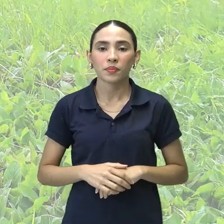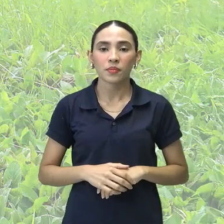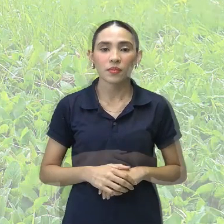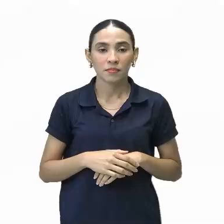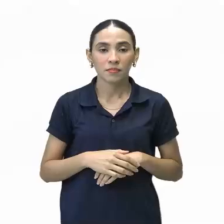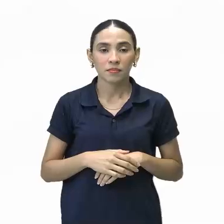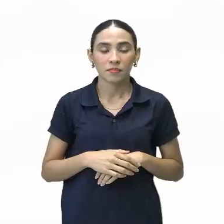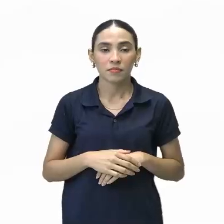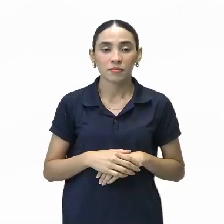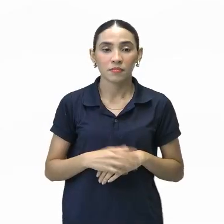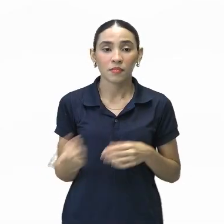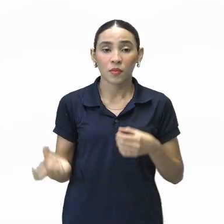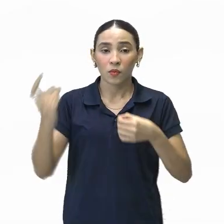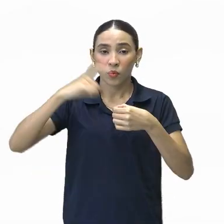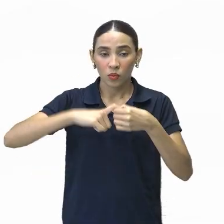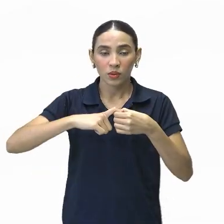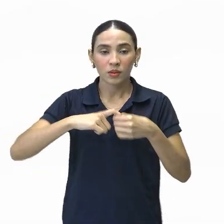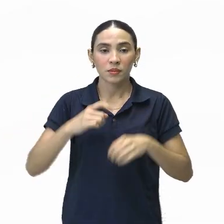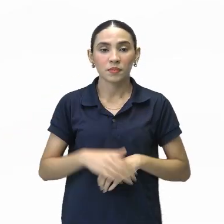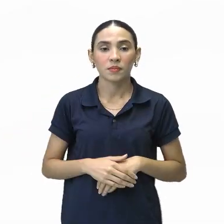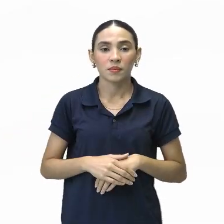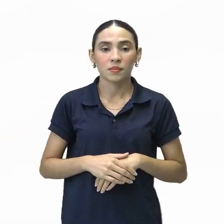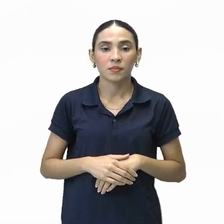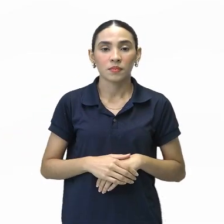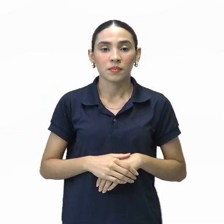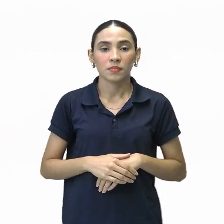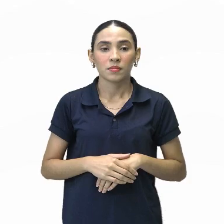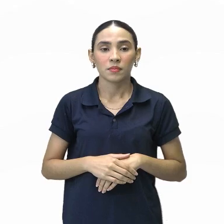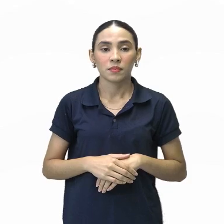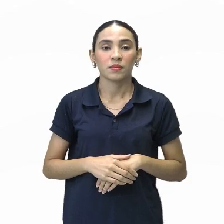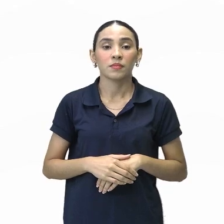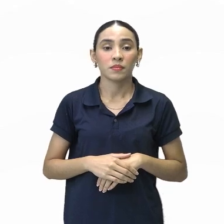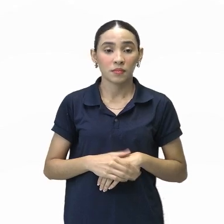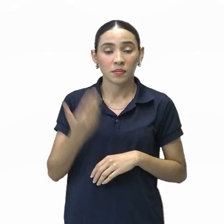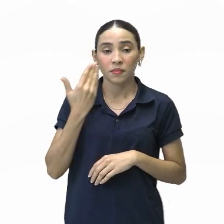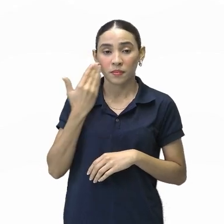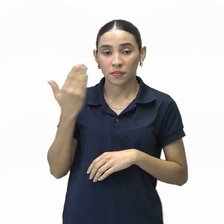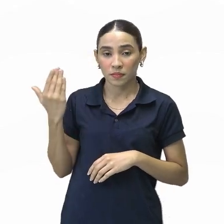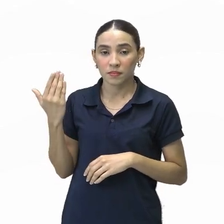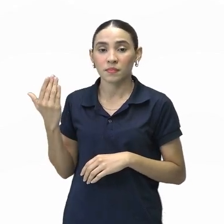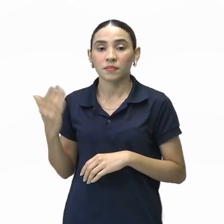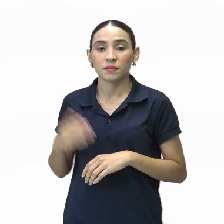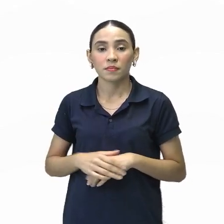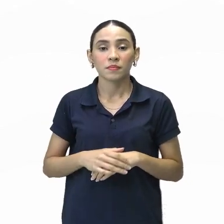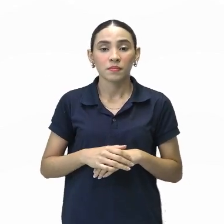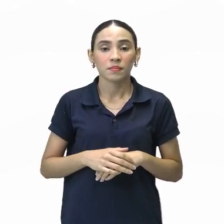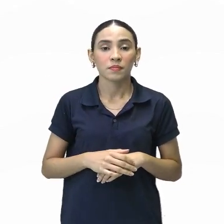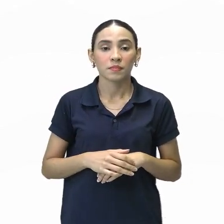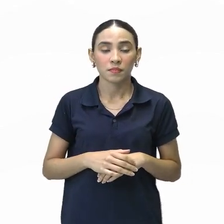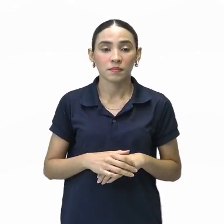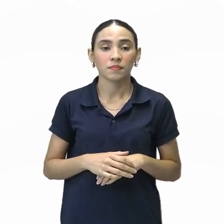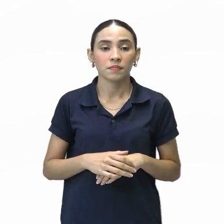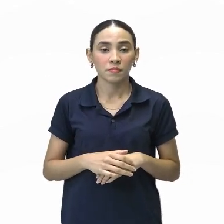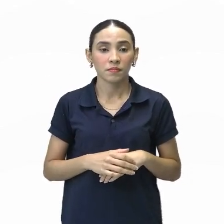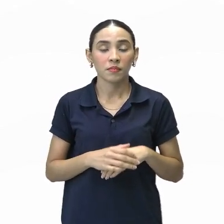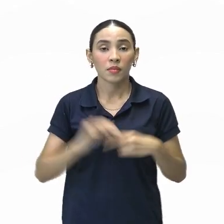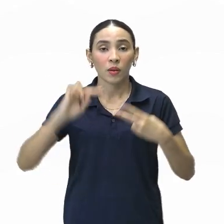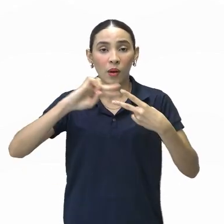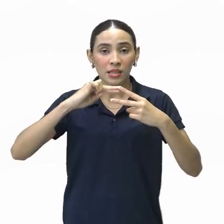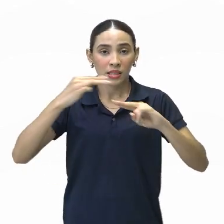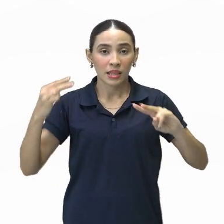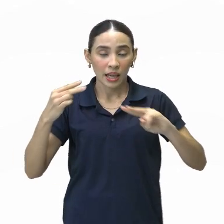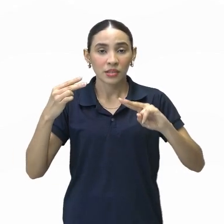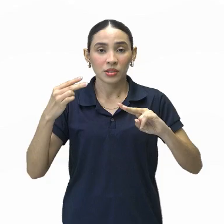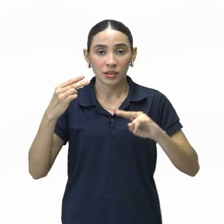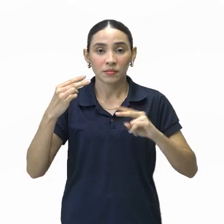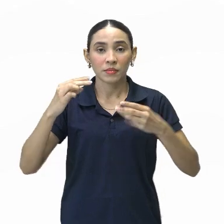Né? Voltando aí a integração da síntese moderna, né, onde a genética